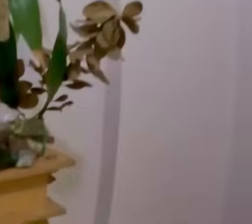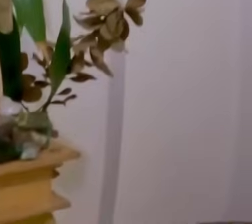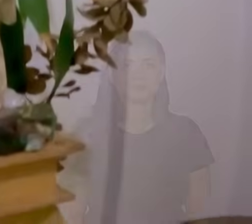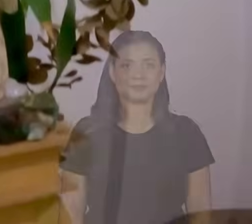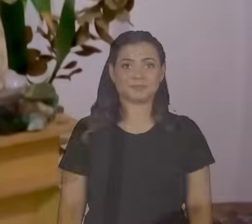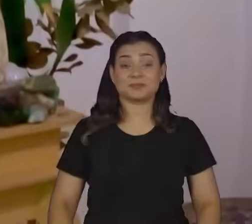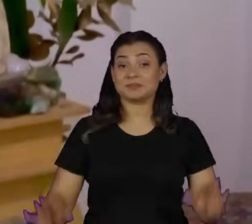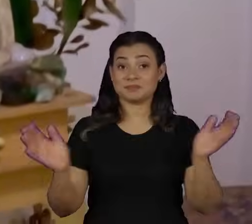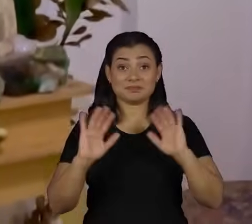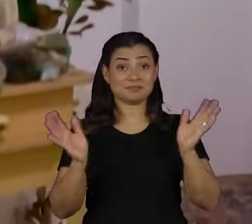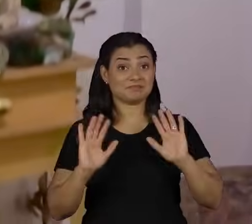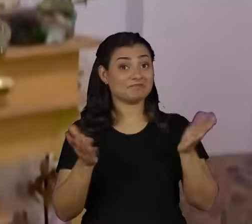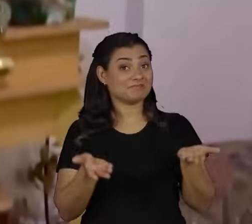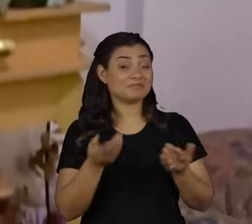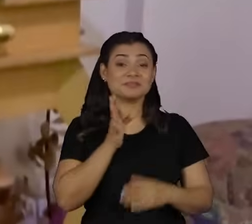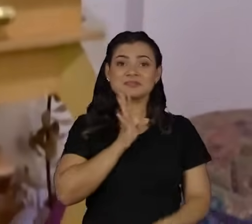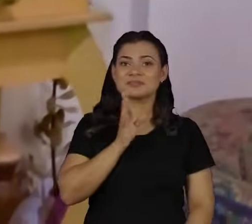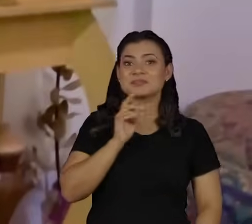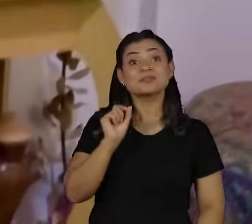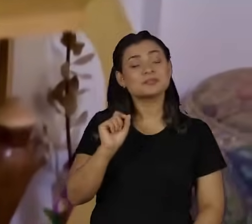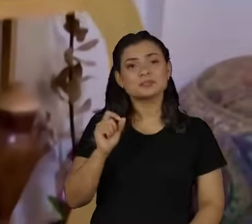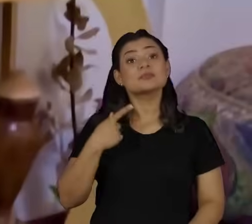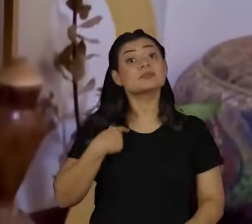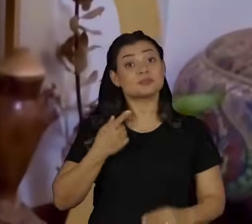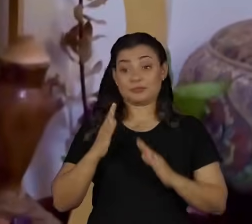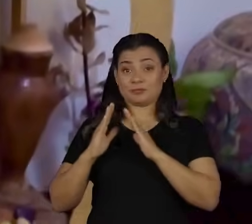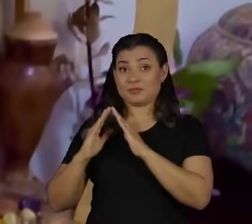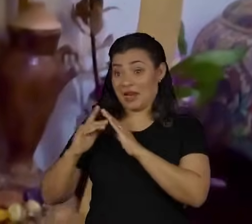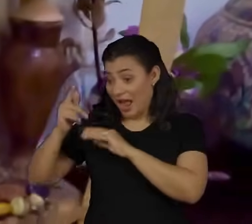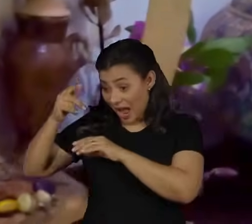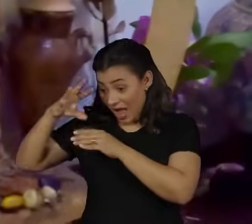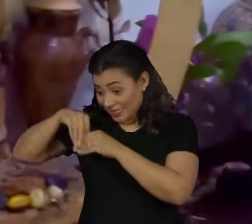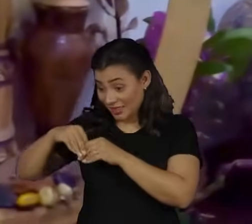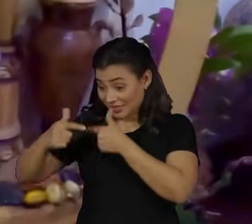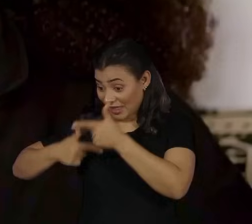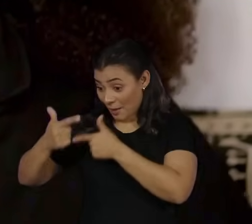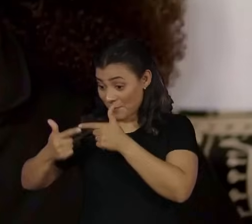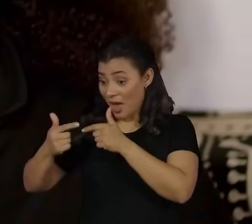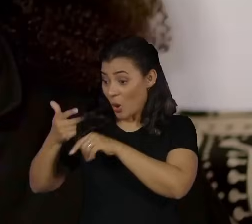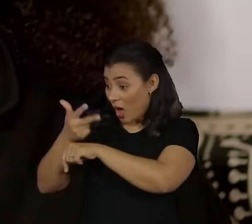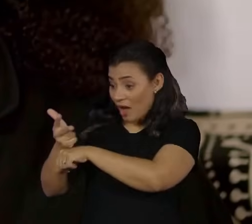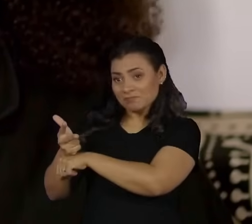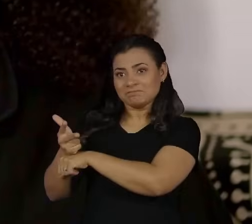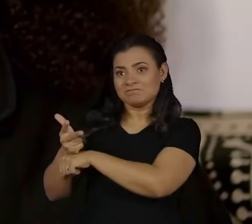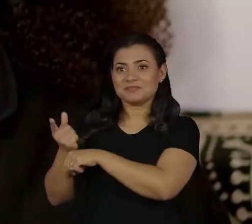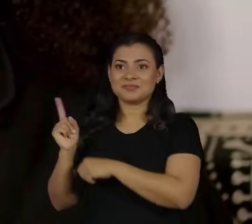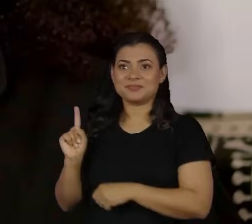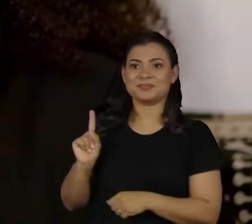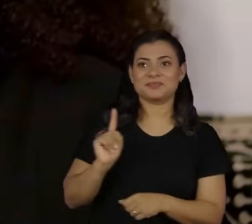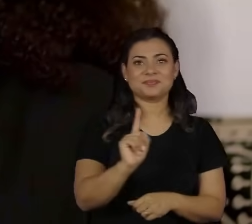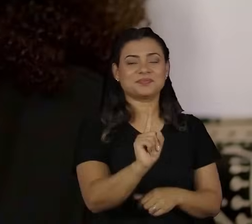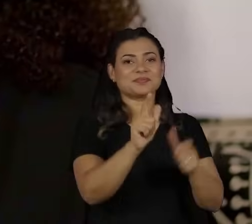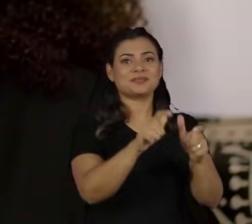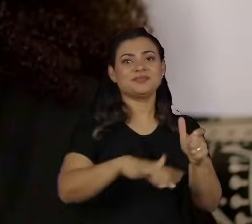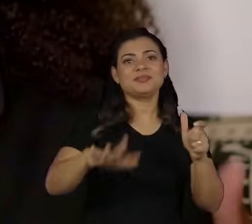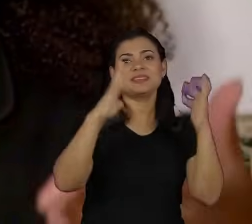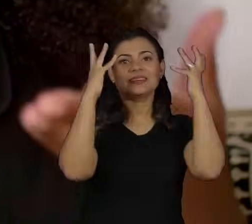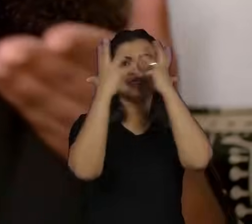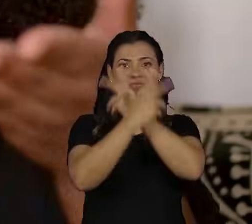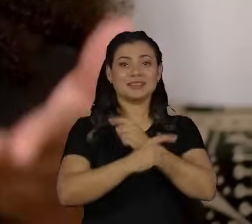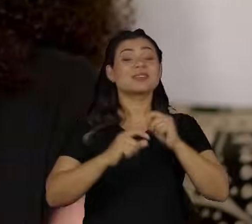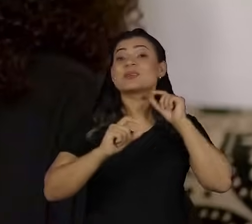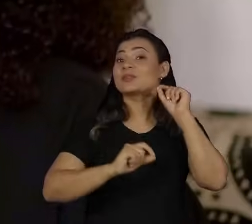Pessoal da estação, olha que bacana. Eu saí do estúdio e vim parar aqui, nesse espaço lindo, que é o